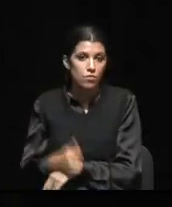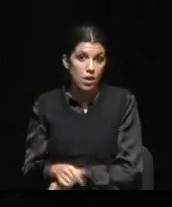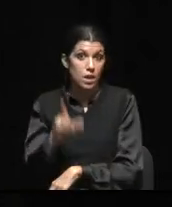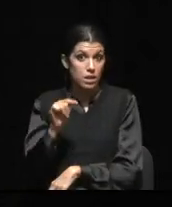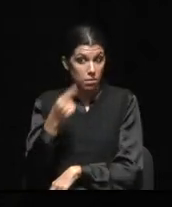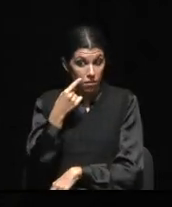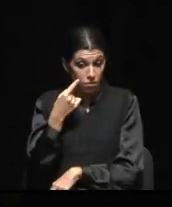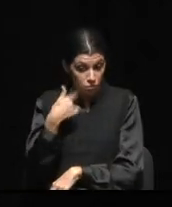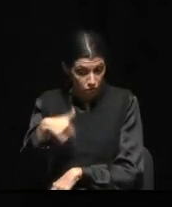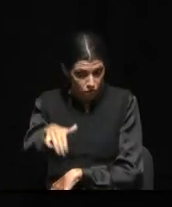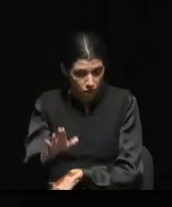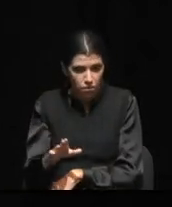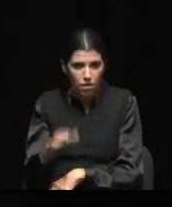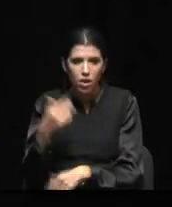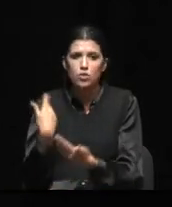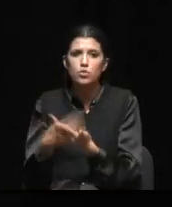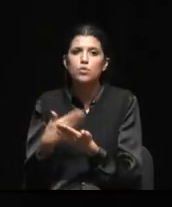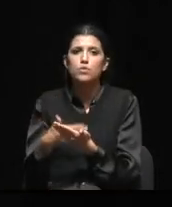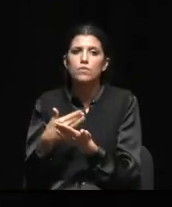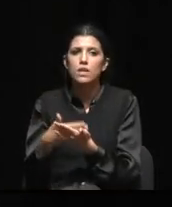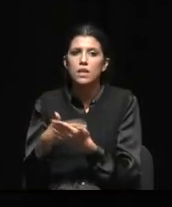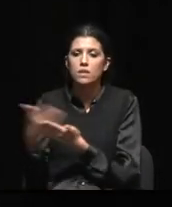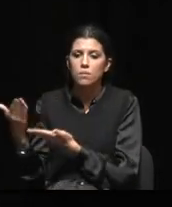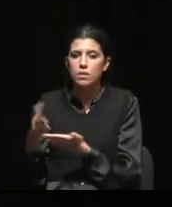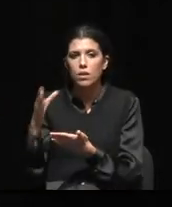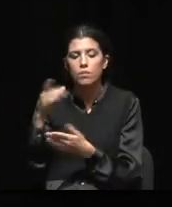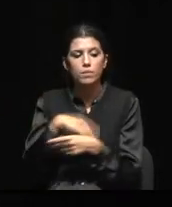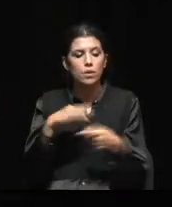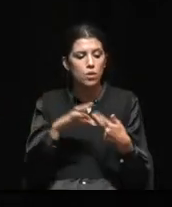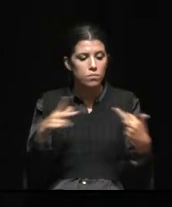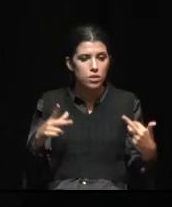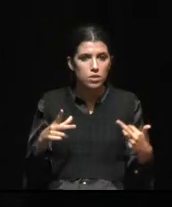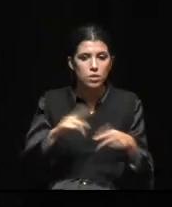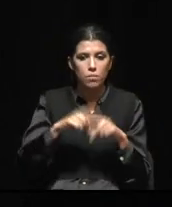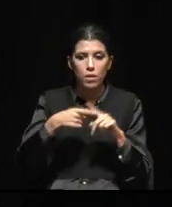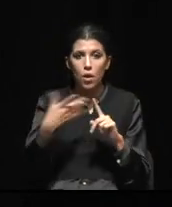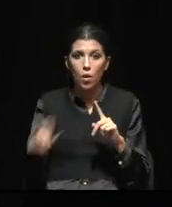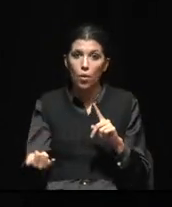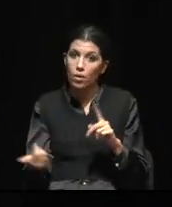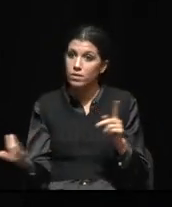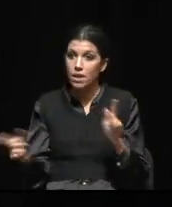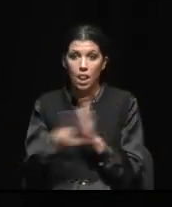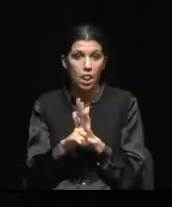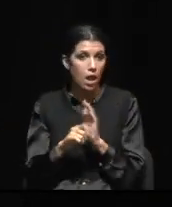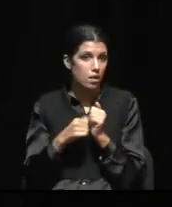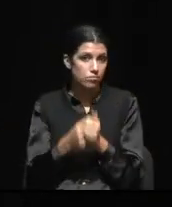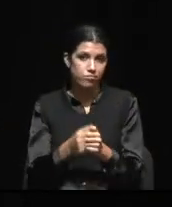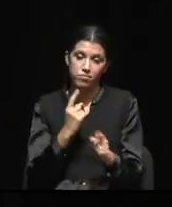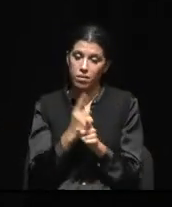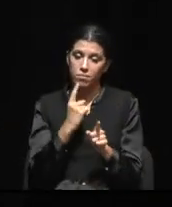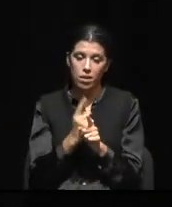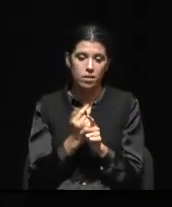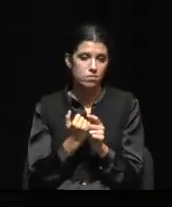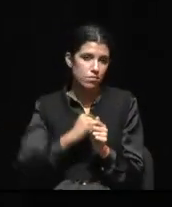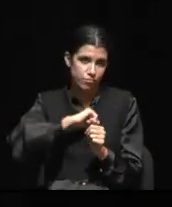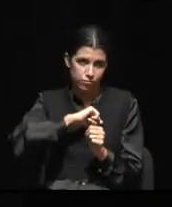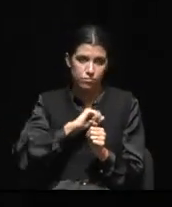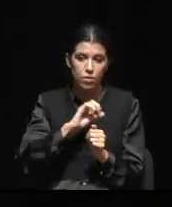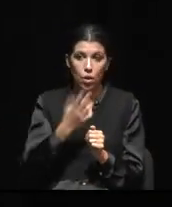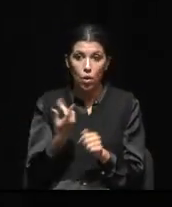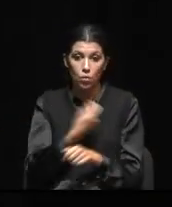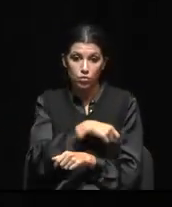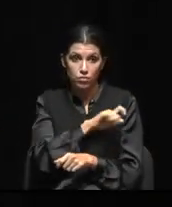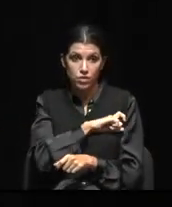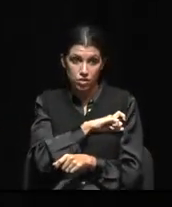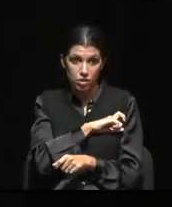Vamos então ver qual é a justificação apresentada por este executivo para o ano para não ser aplicada a legislação ou para não ser aplicado aquilo que os